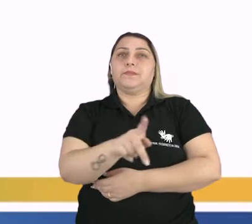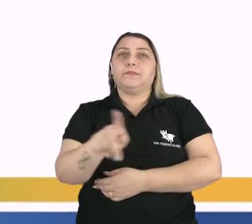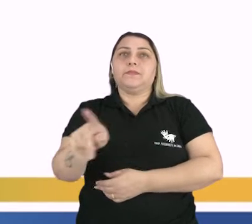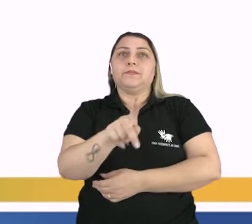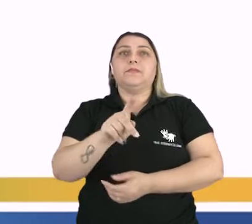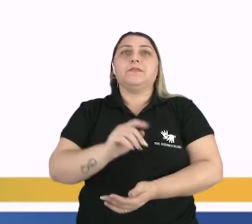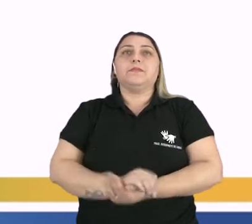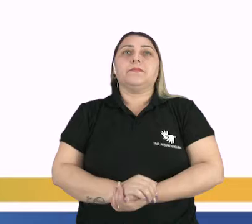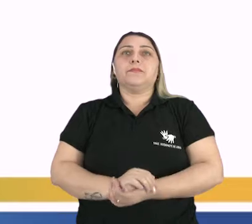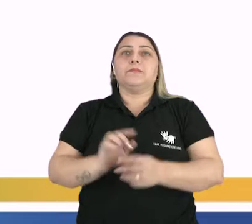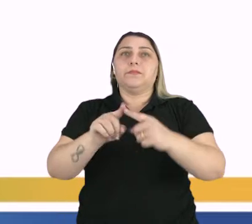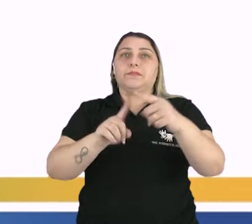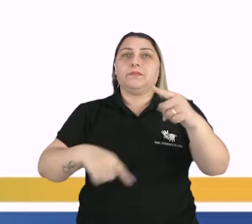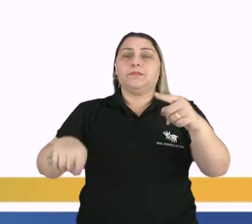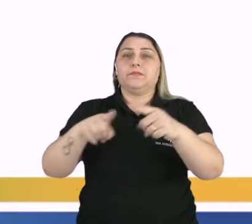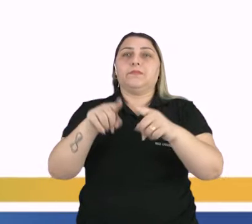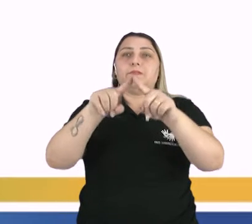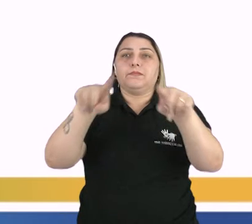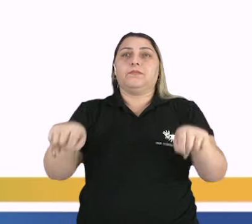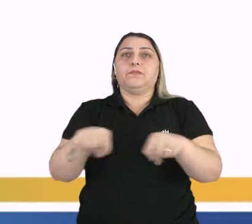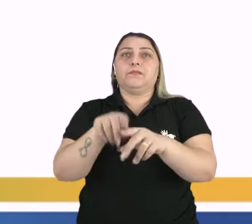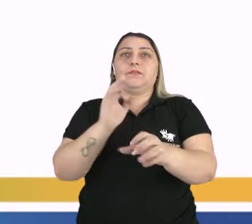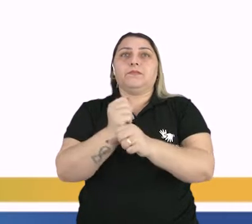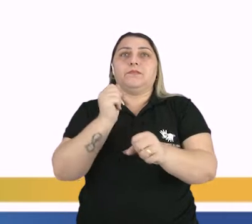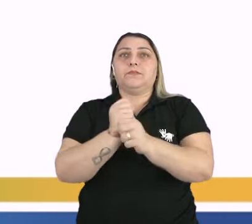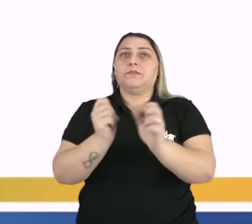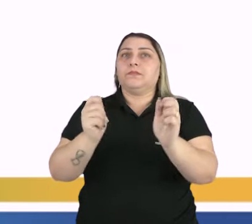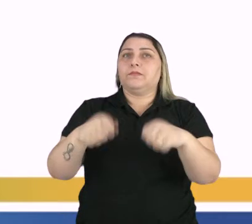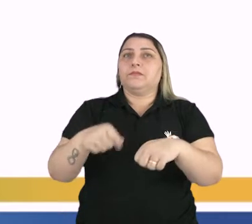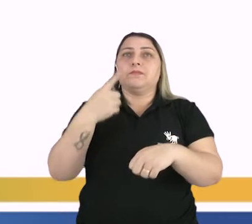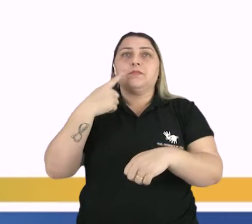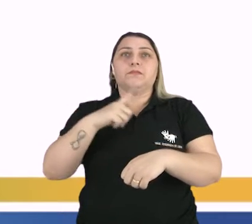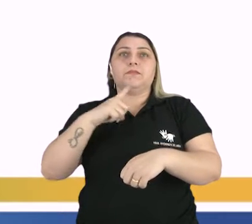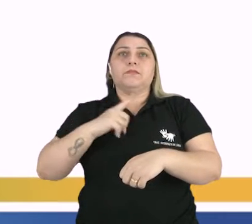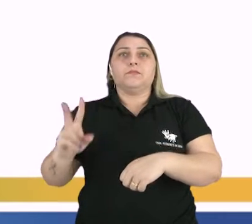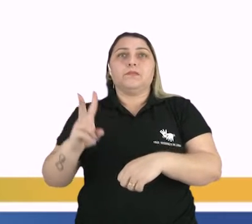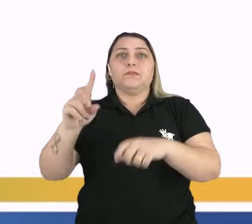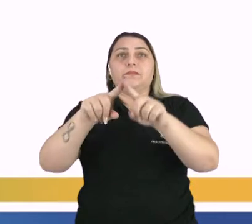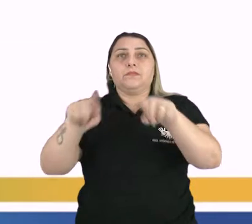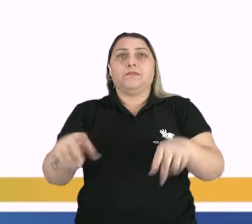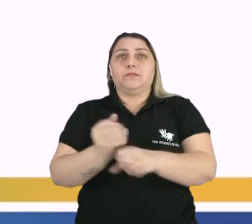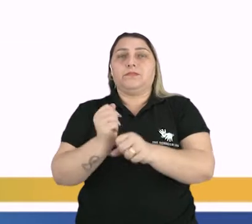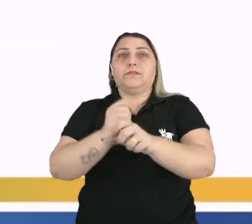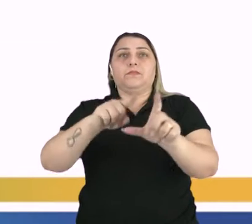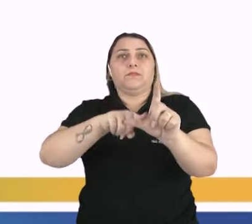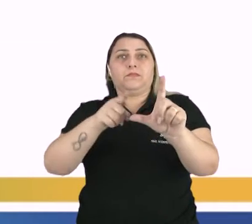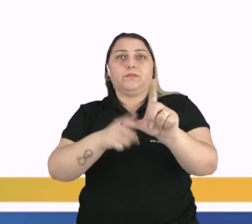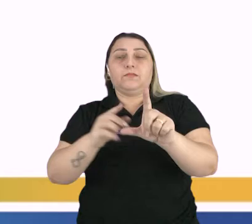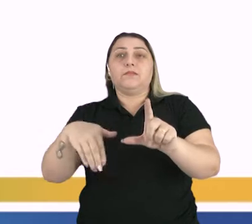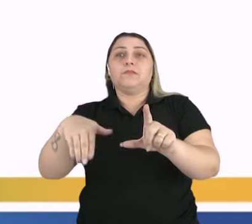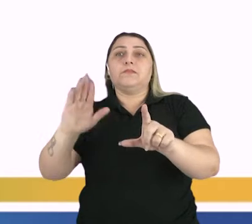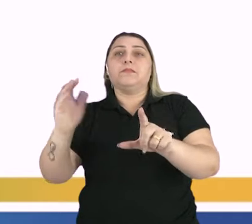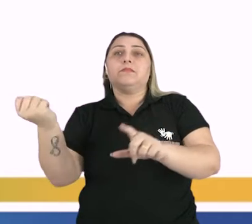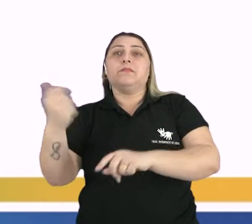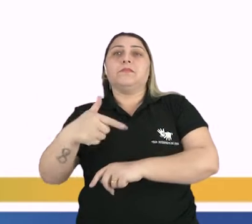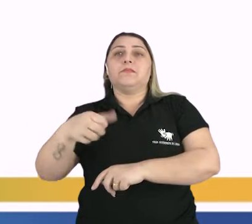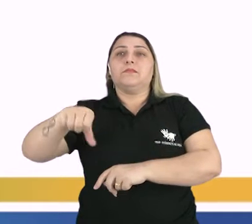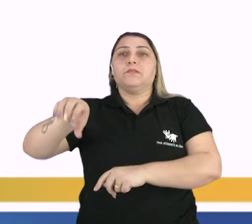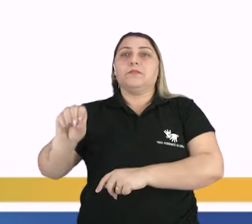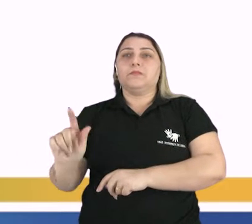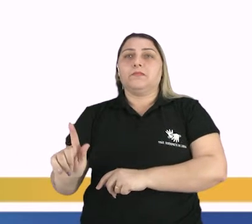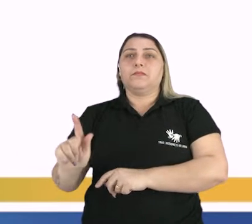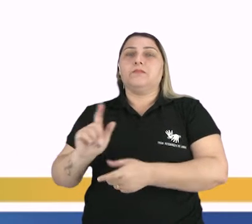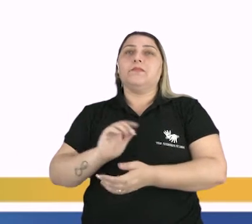isso? Então, no ciclo trigonométrico é possível obtermos valores trigonométricos de ângulos maiores que